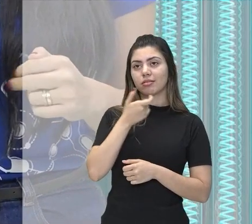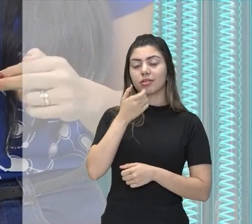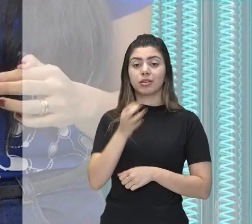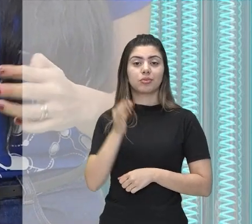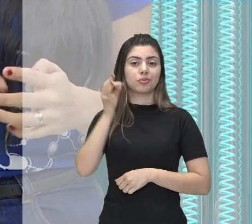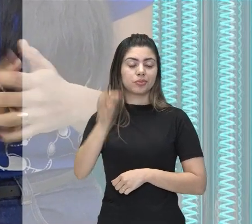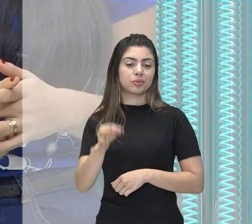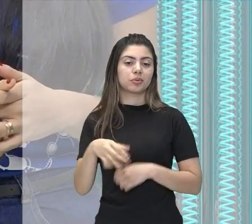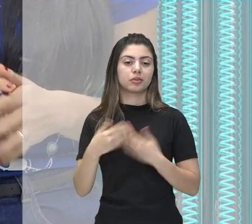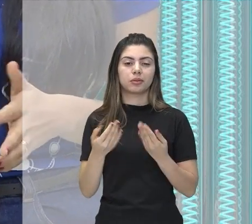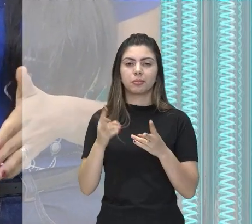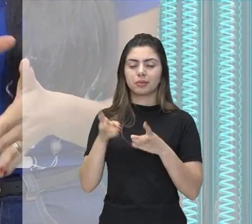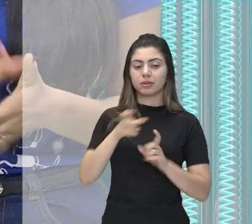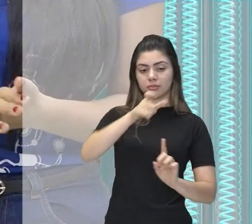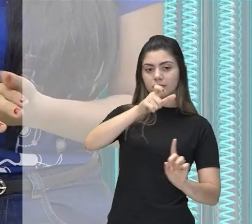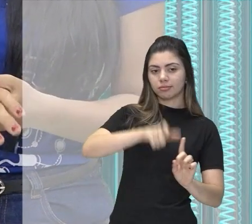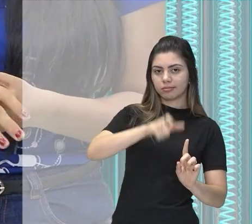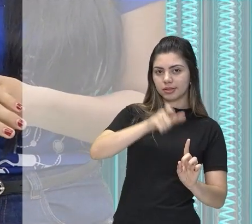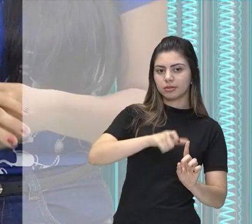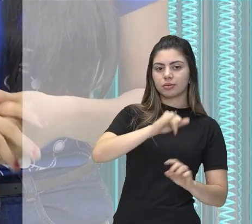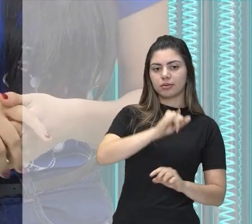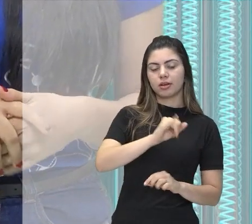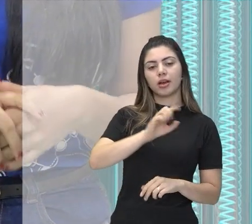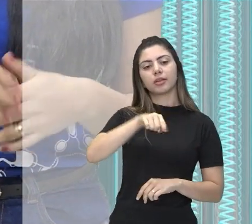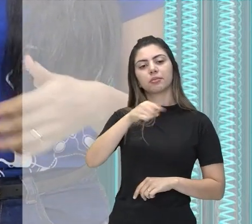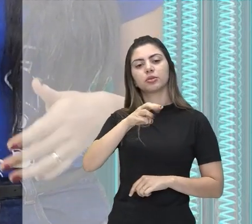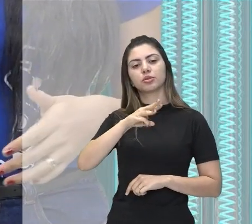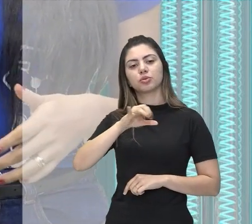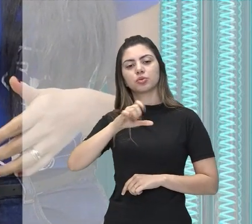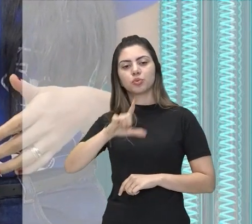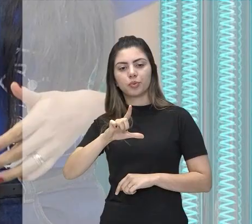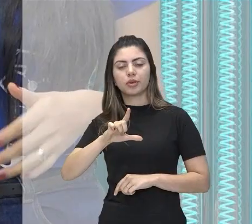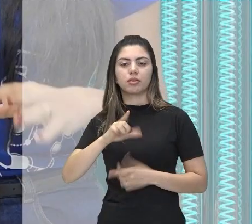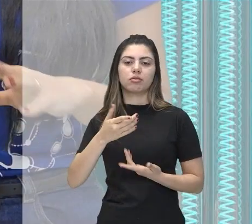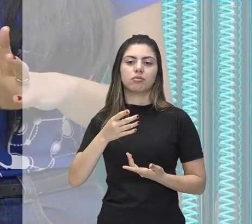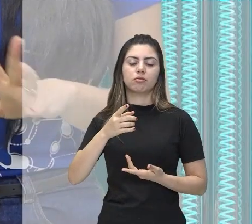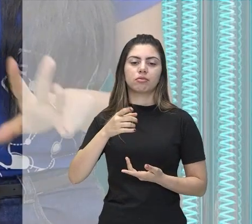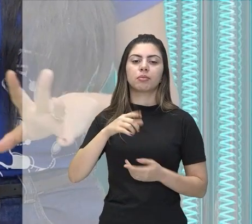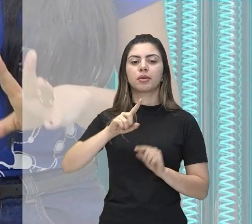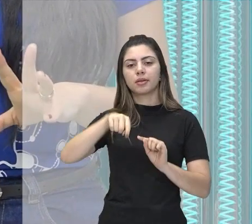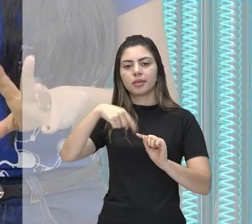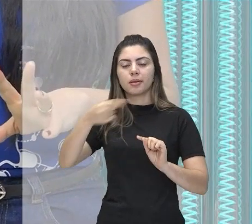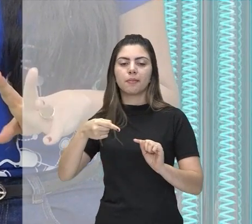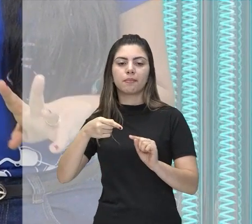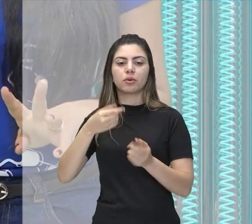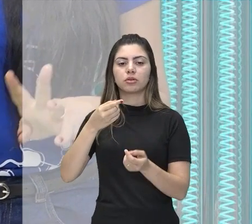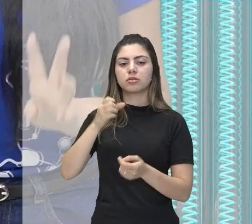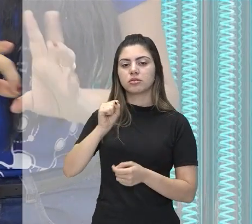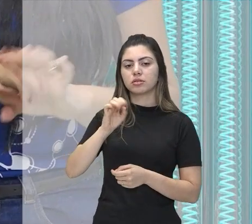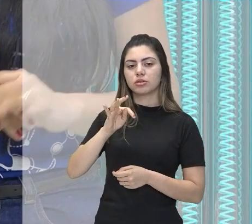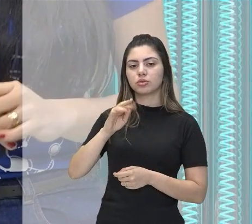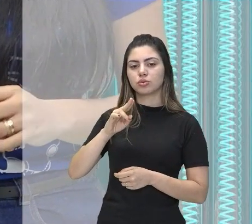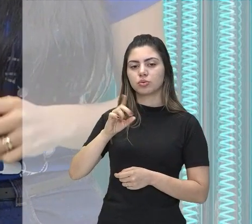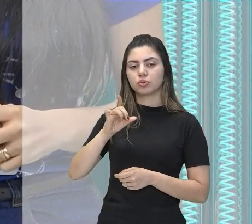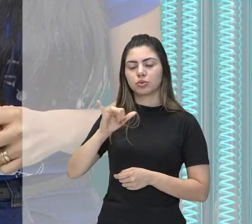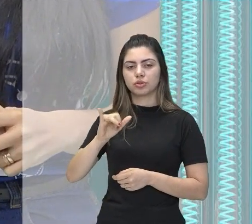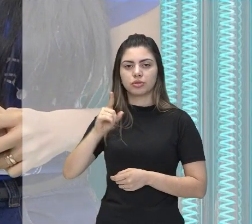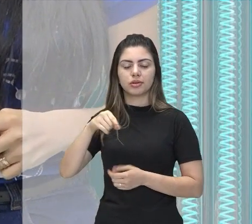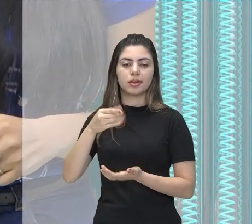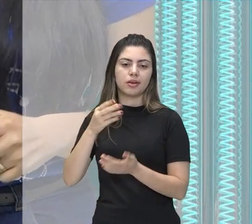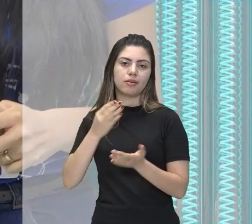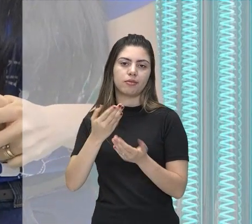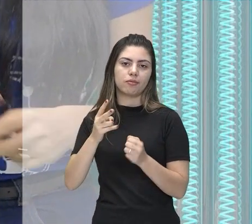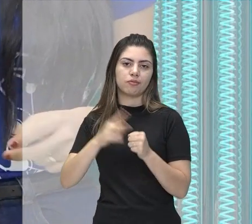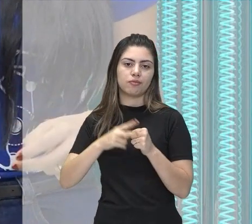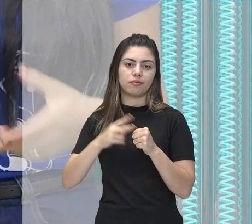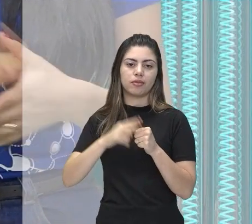I é sujeito, aí vem o will, study, o verbo principal, sem o to, né? E o complemento